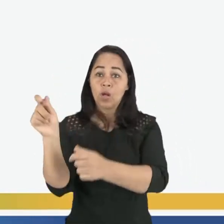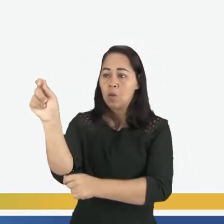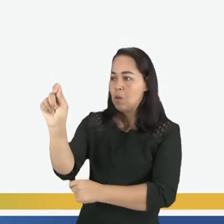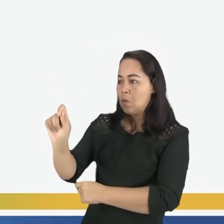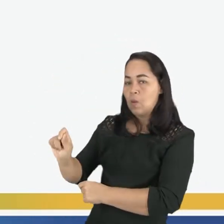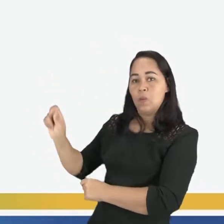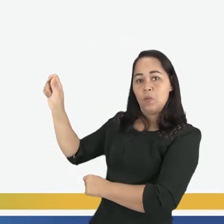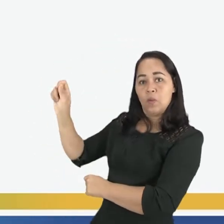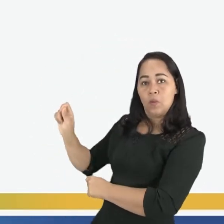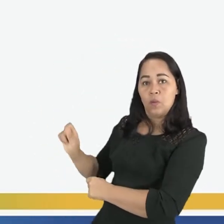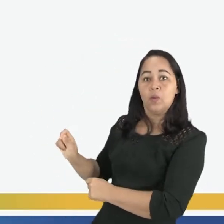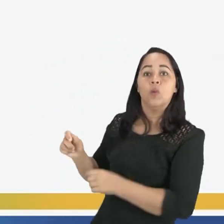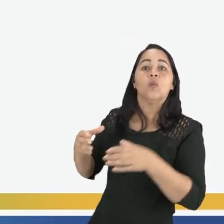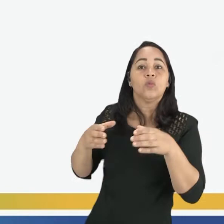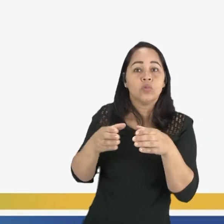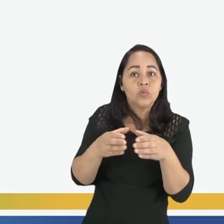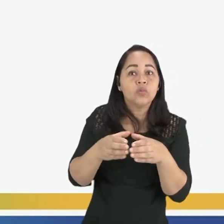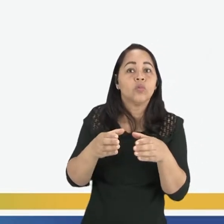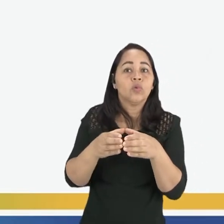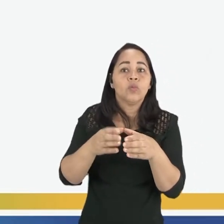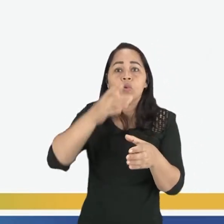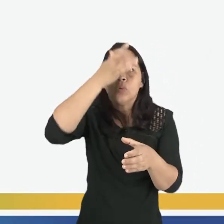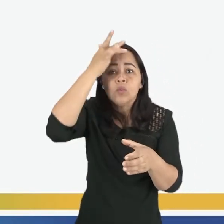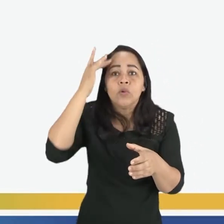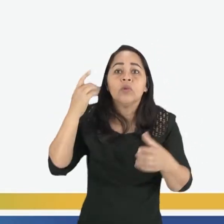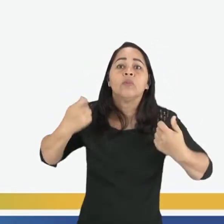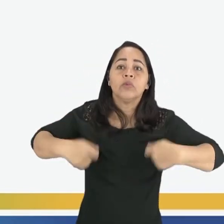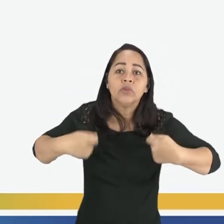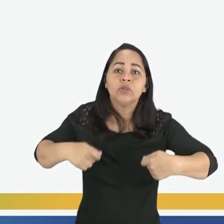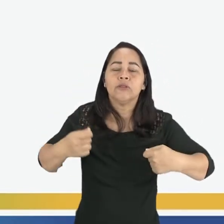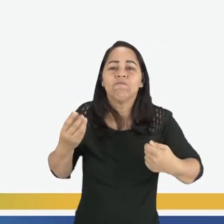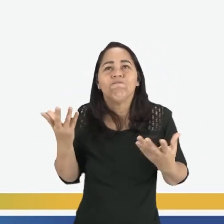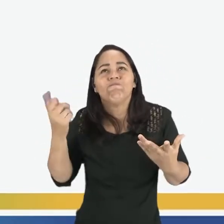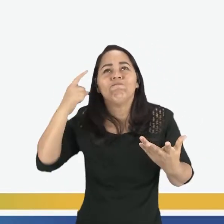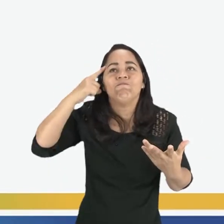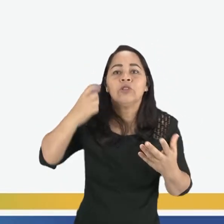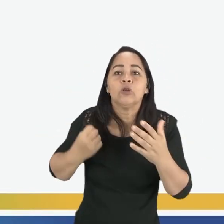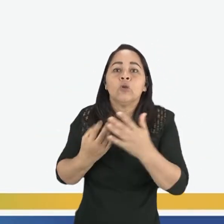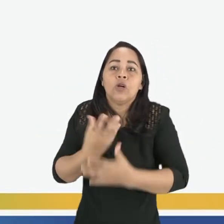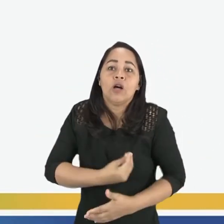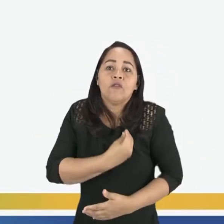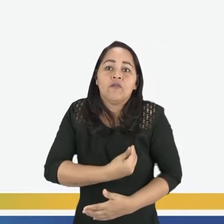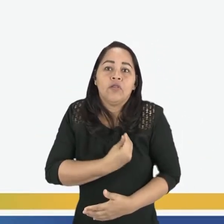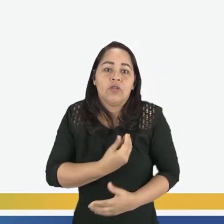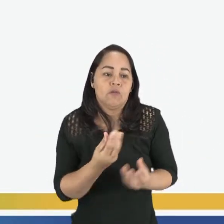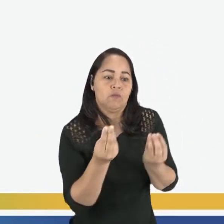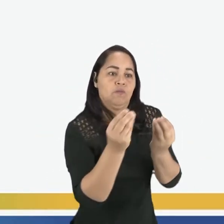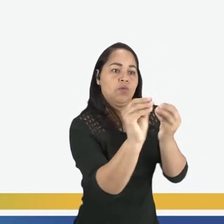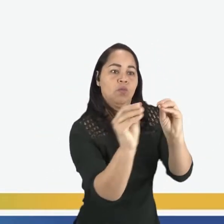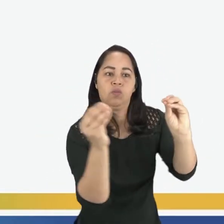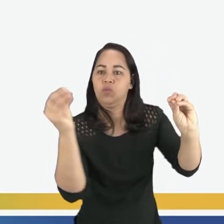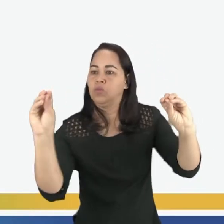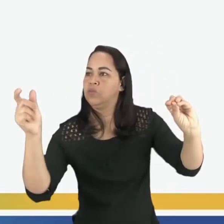mostra que os grupos humanos sentiram a necessidade de registrar fatos, ideias e sentimentos.